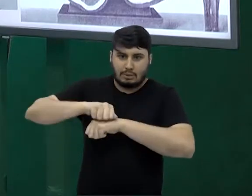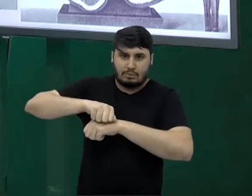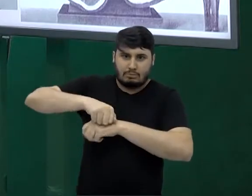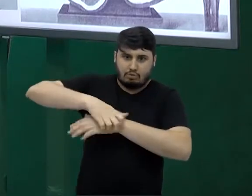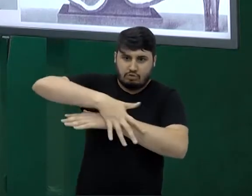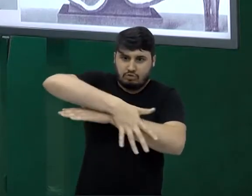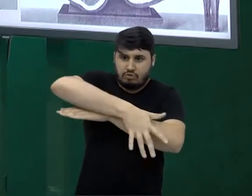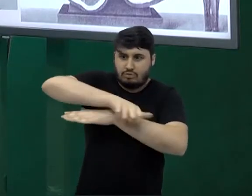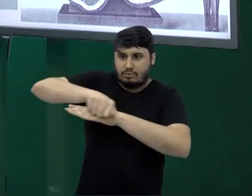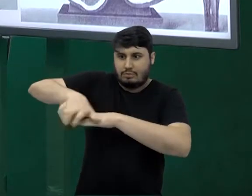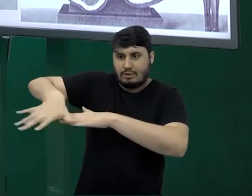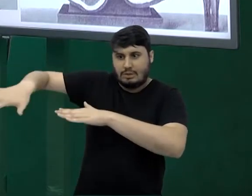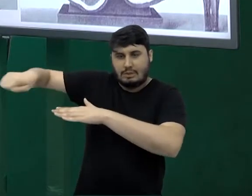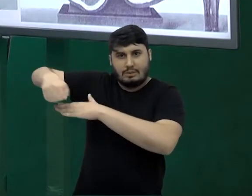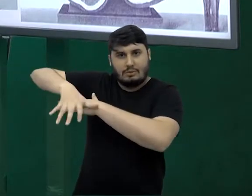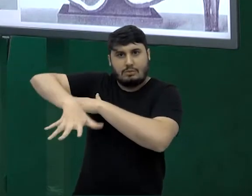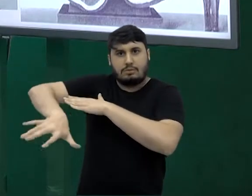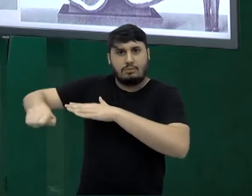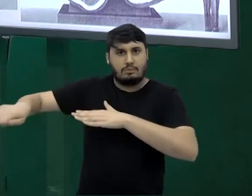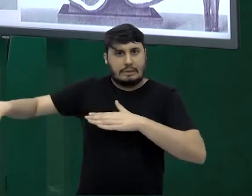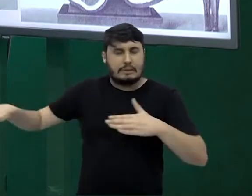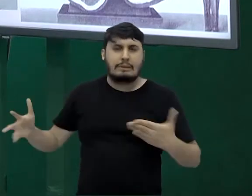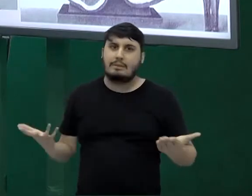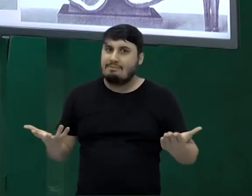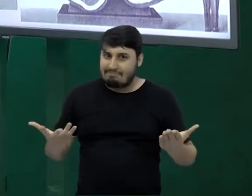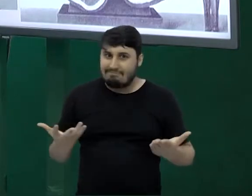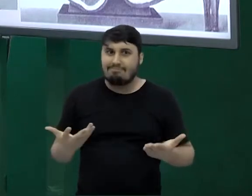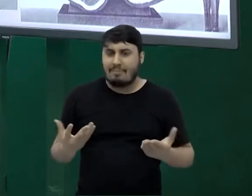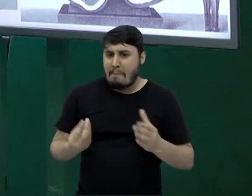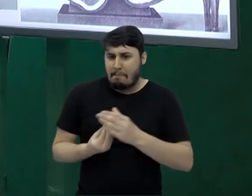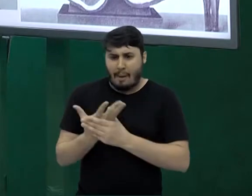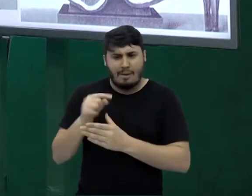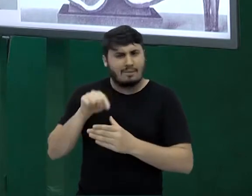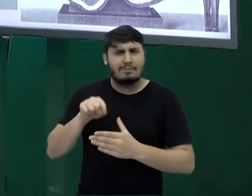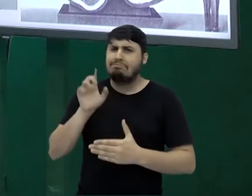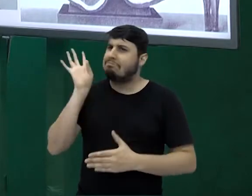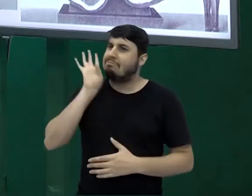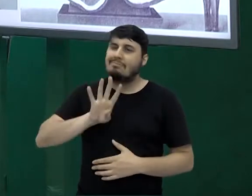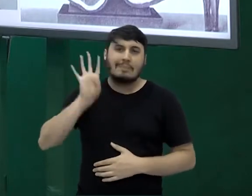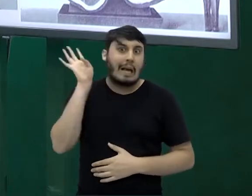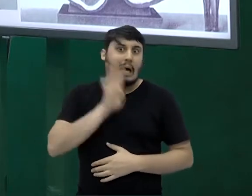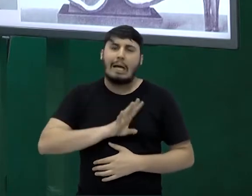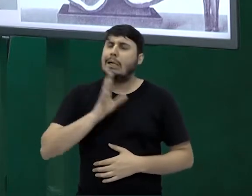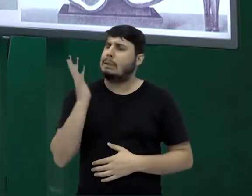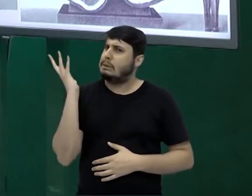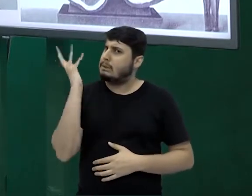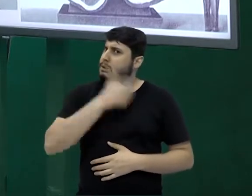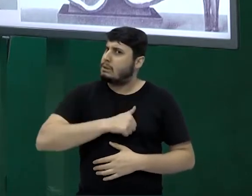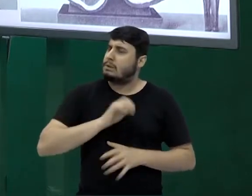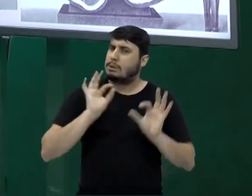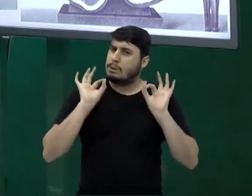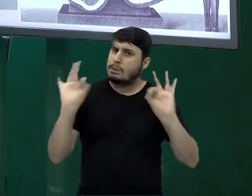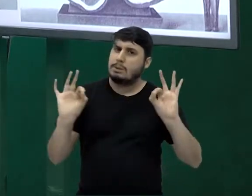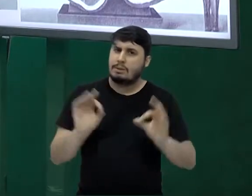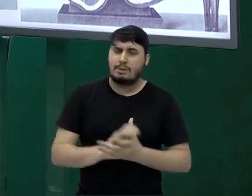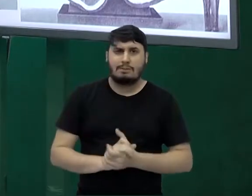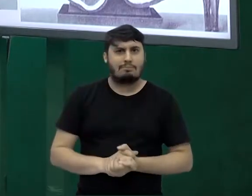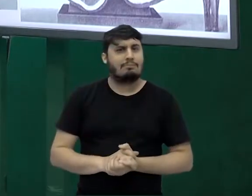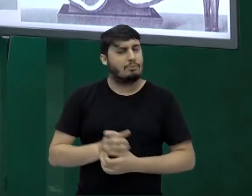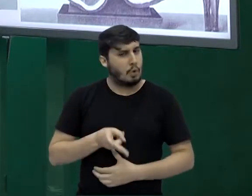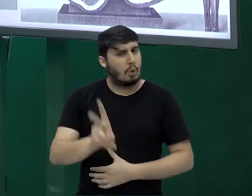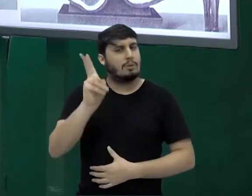100 metros de altura. Tá? Aí você vem me falar que planta não é legal? Planta é um espetáculo, cara. Você tem noção um negócio desse? É